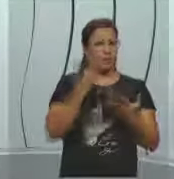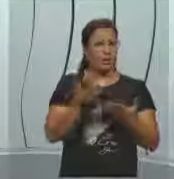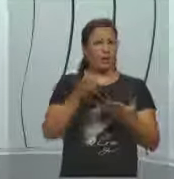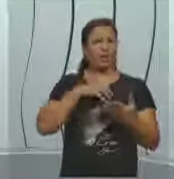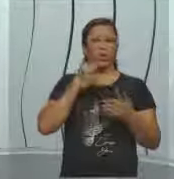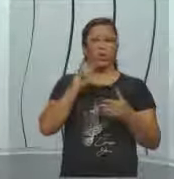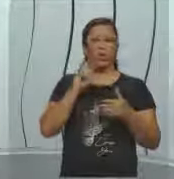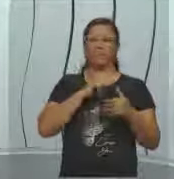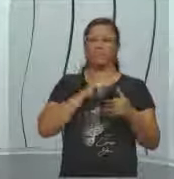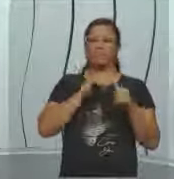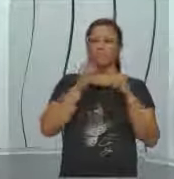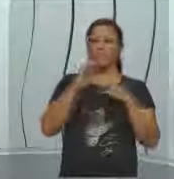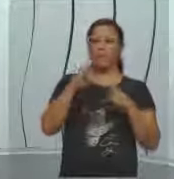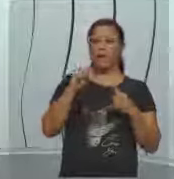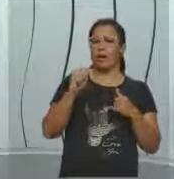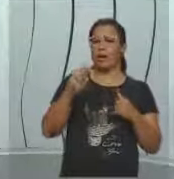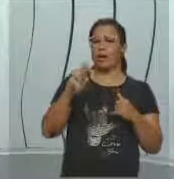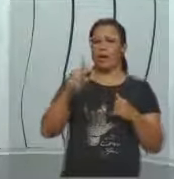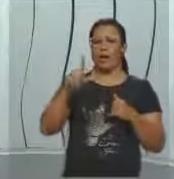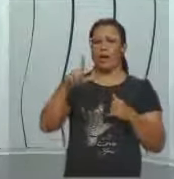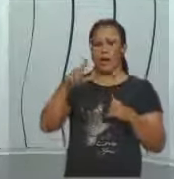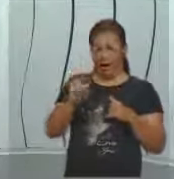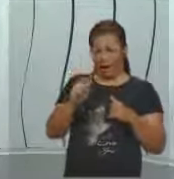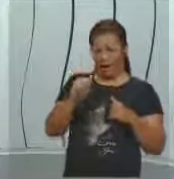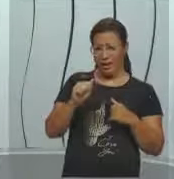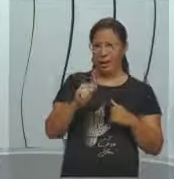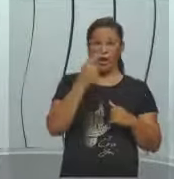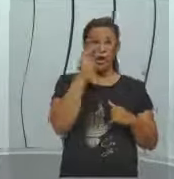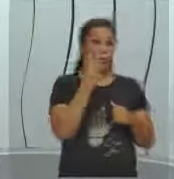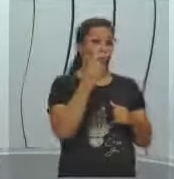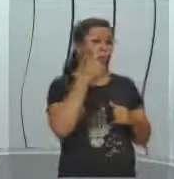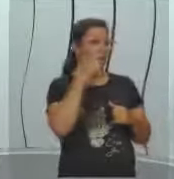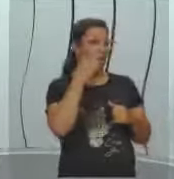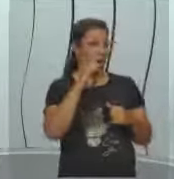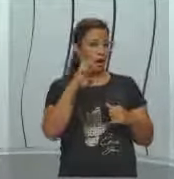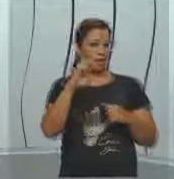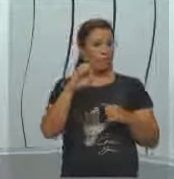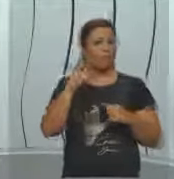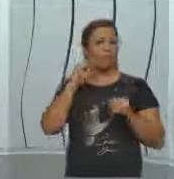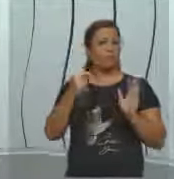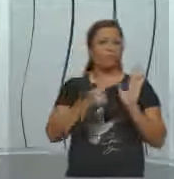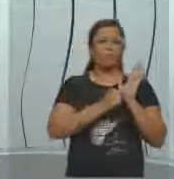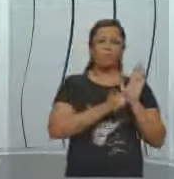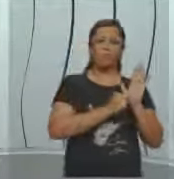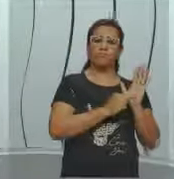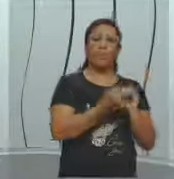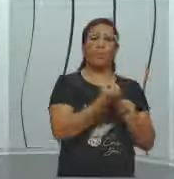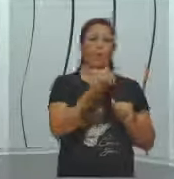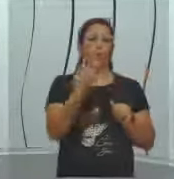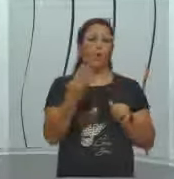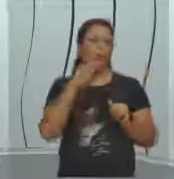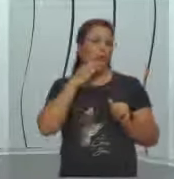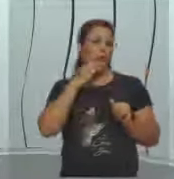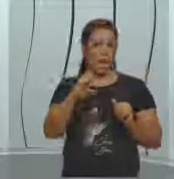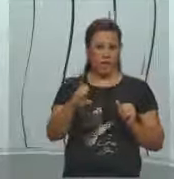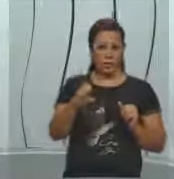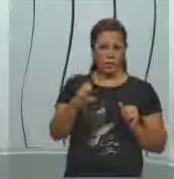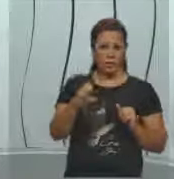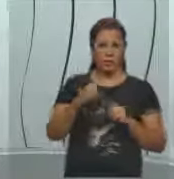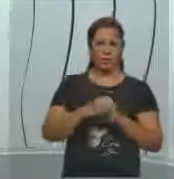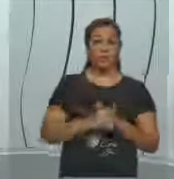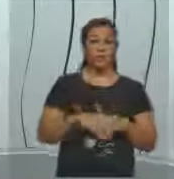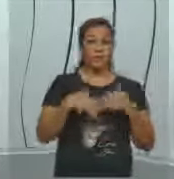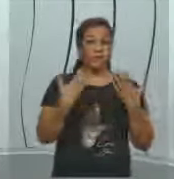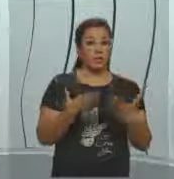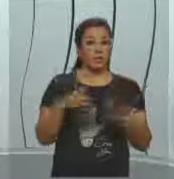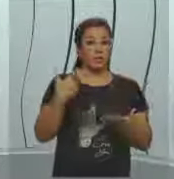carga elementar, que é a carga que eu vou ter em um elétron, multiplicado pela quantidade de elétrons, tá? Então aqui eu